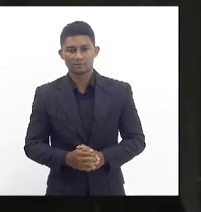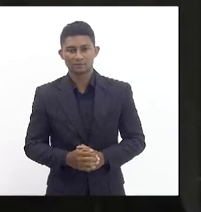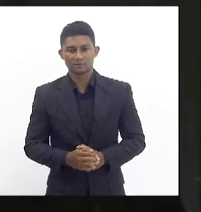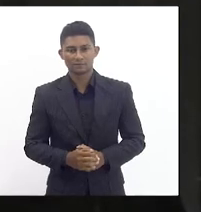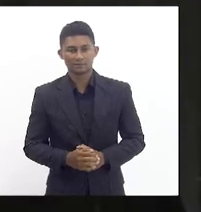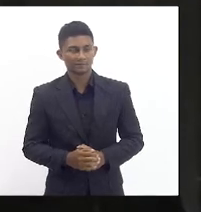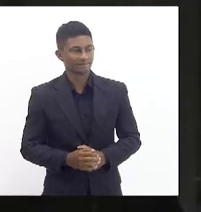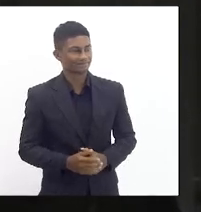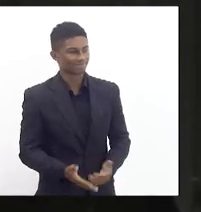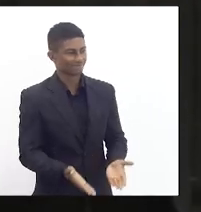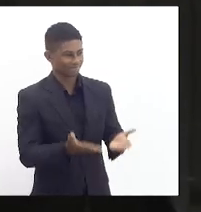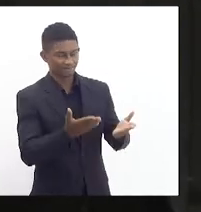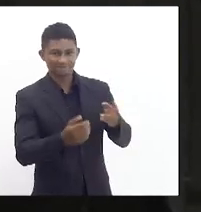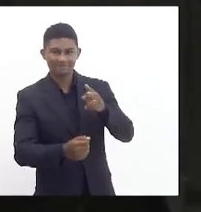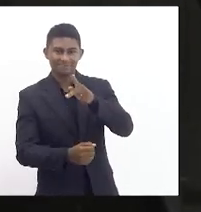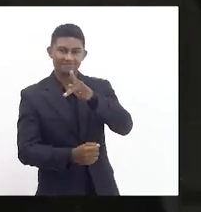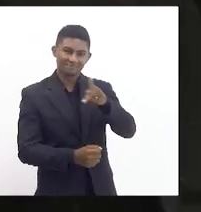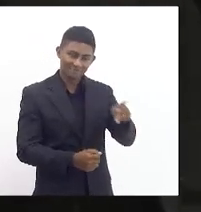Senhora presidente,